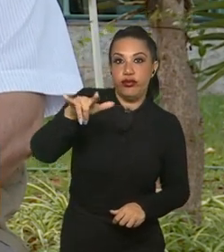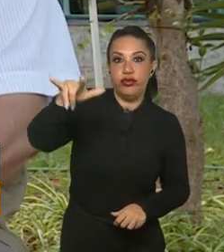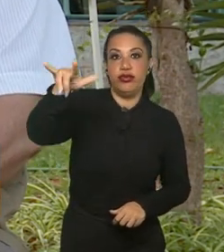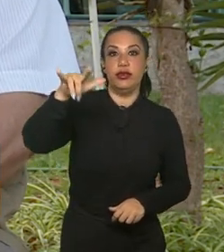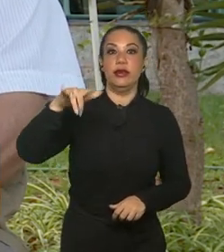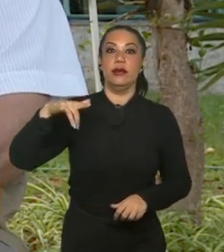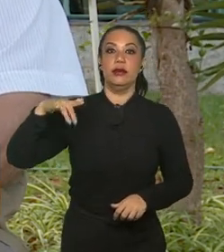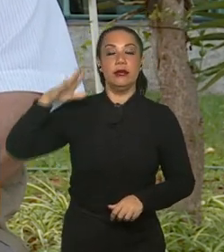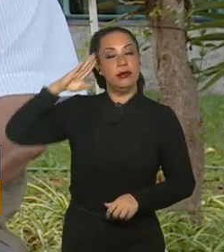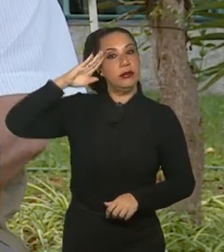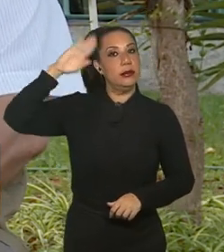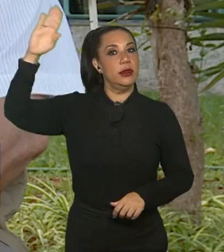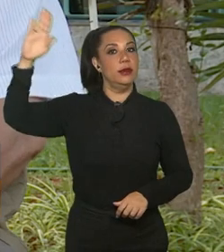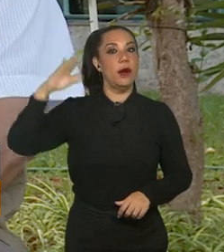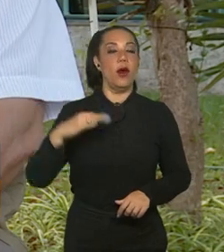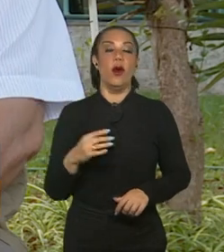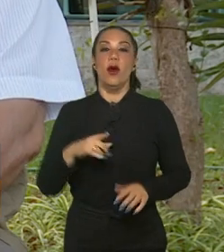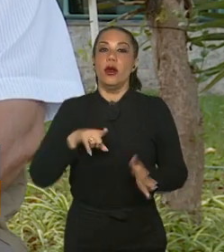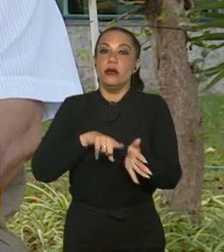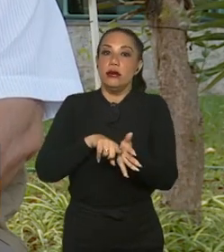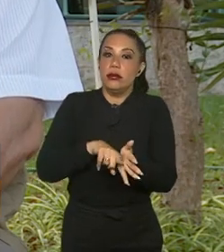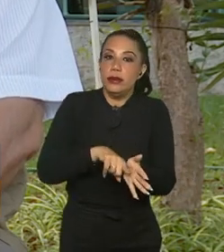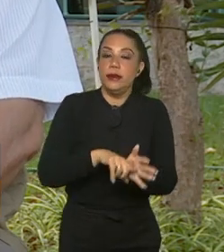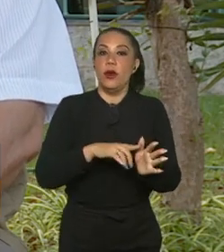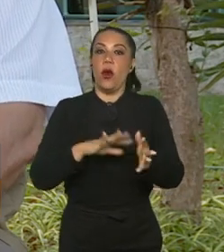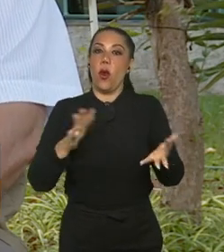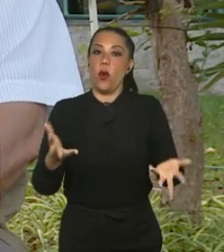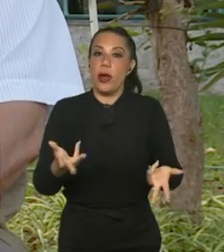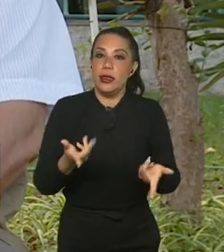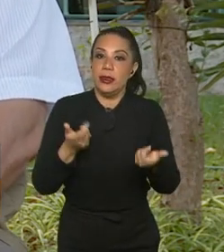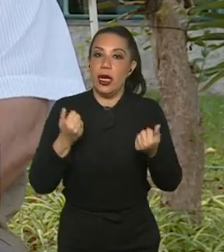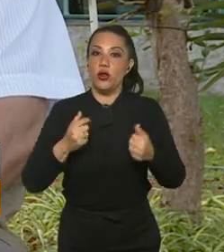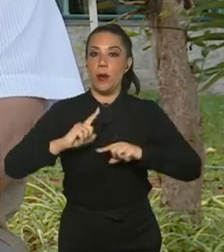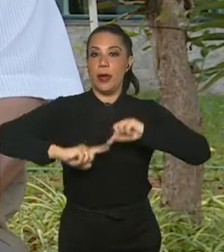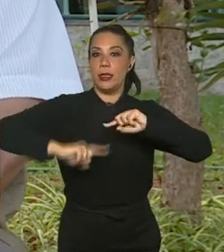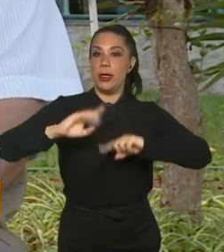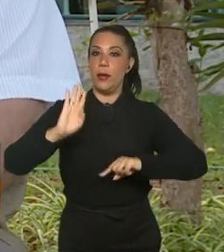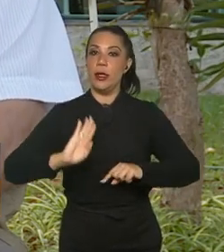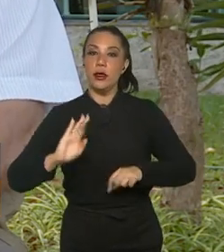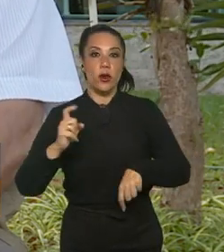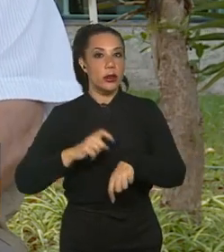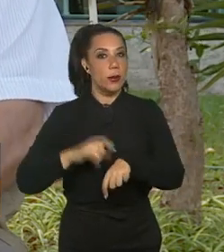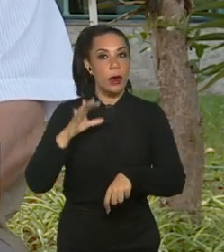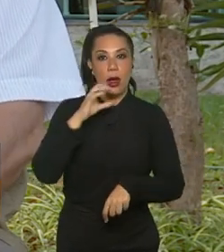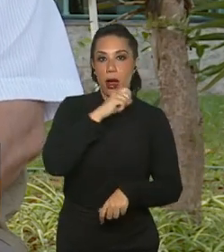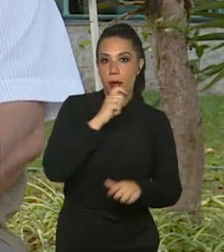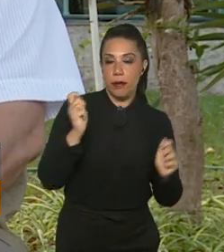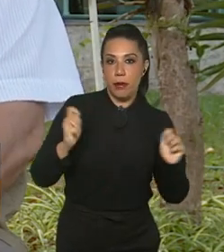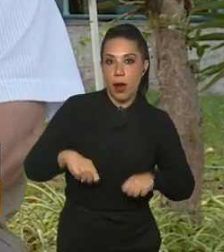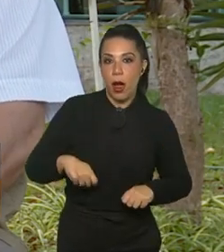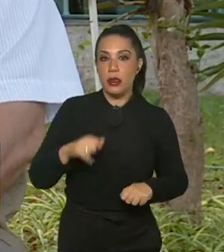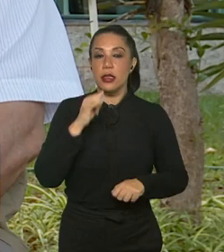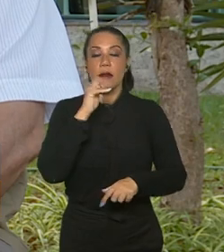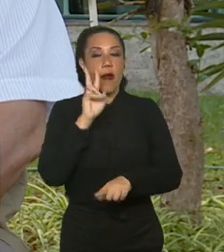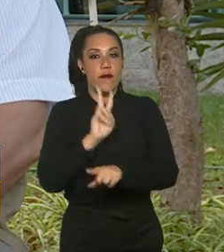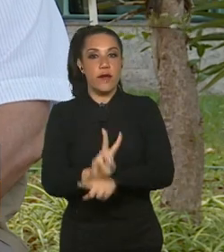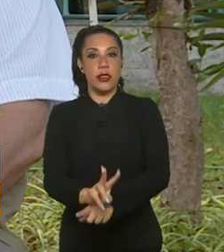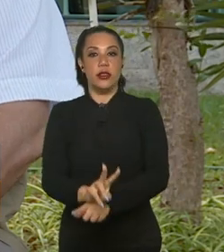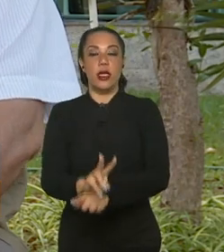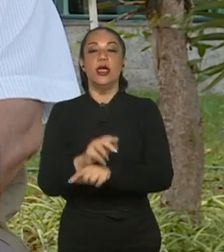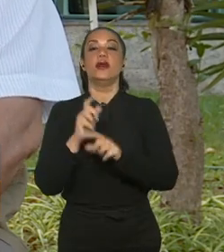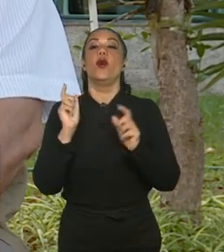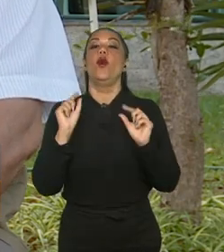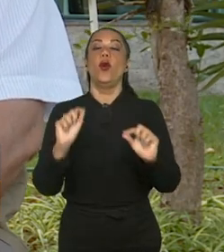via drone das amostras com qualidade e no tempo necessário para que uma vigilância